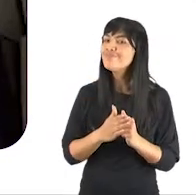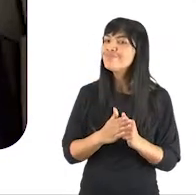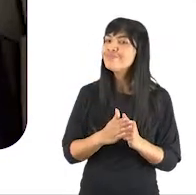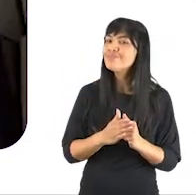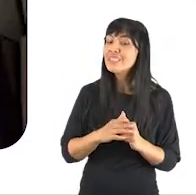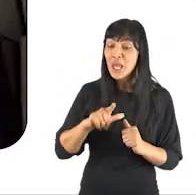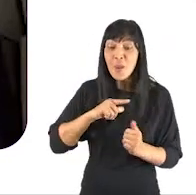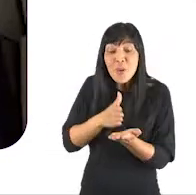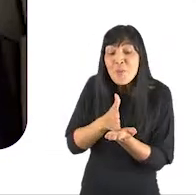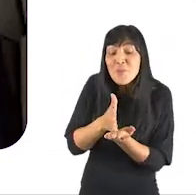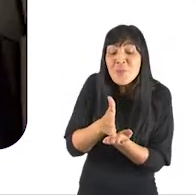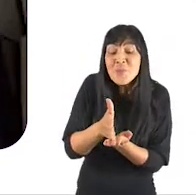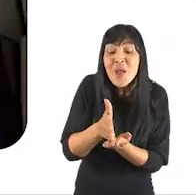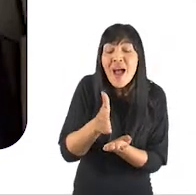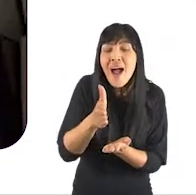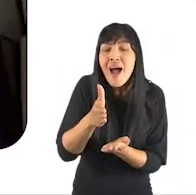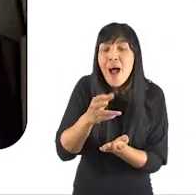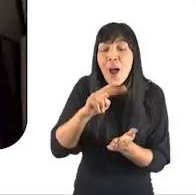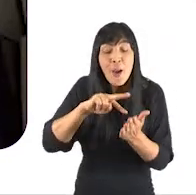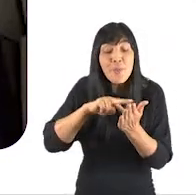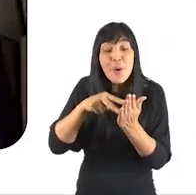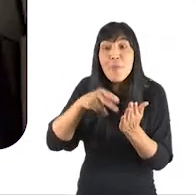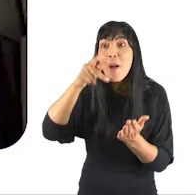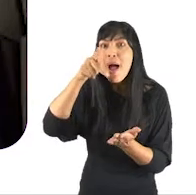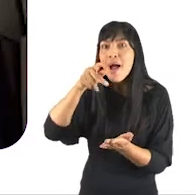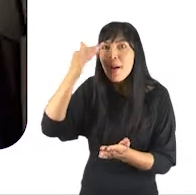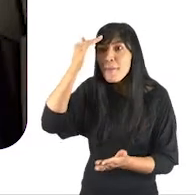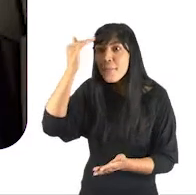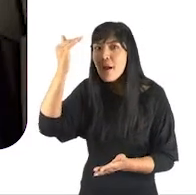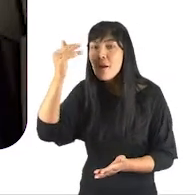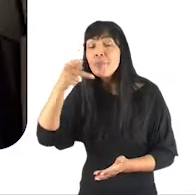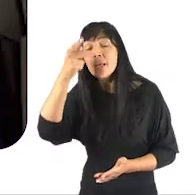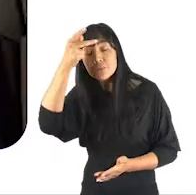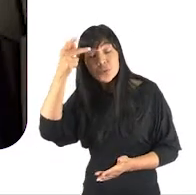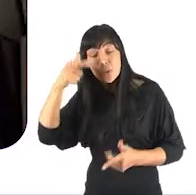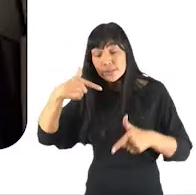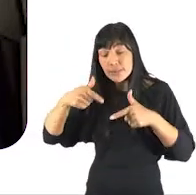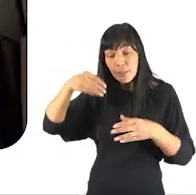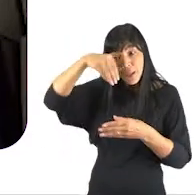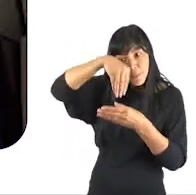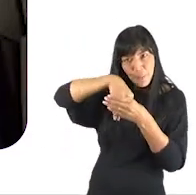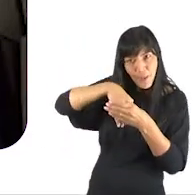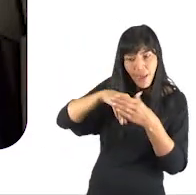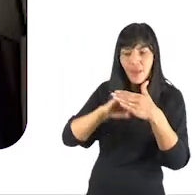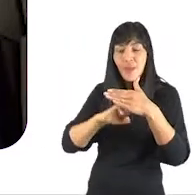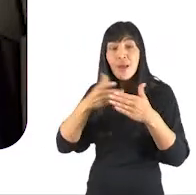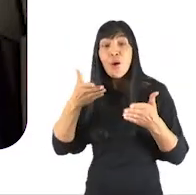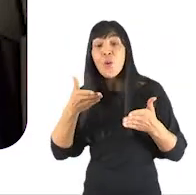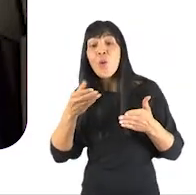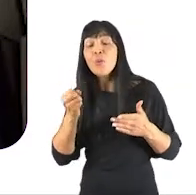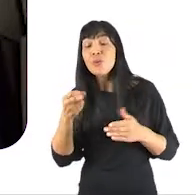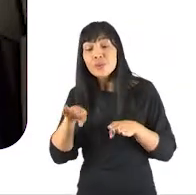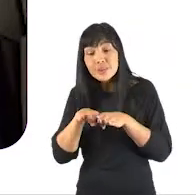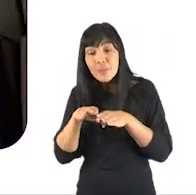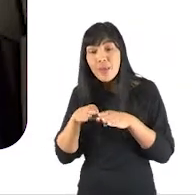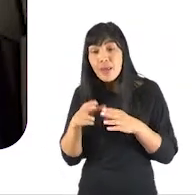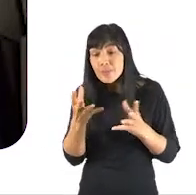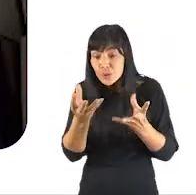Tendo um real significado, tanto para as pessoas que trabalham nessa organização, como para as pessoas